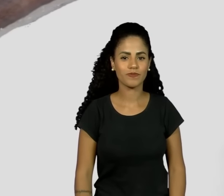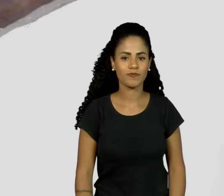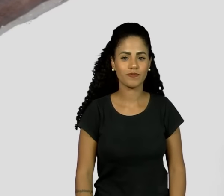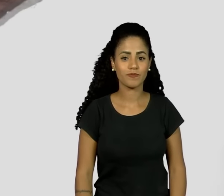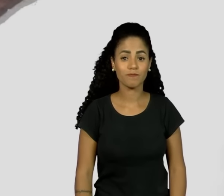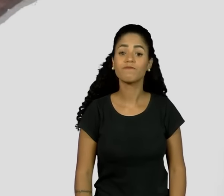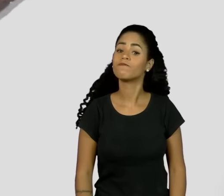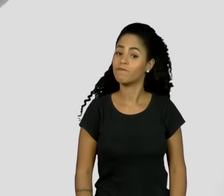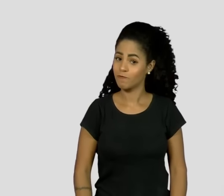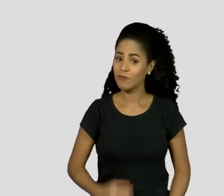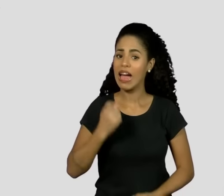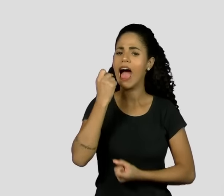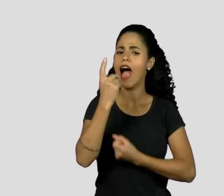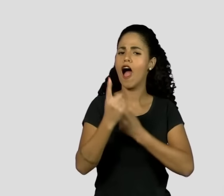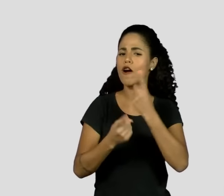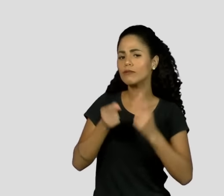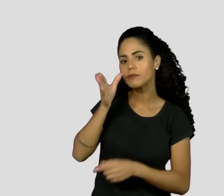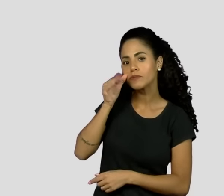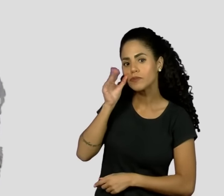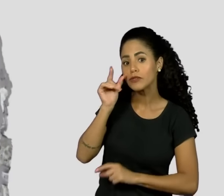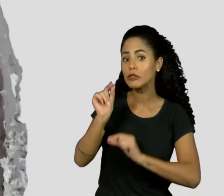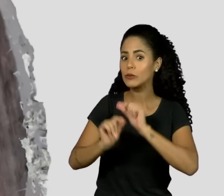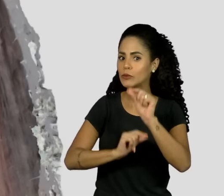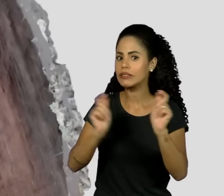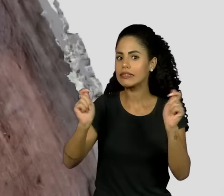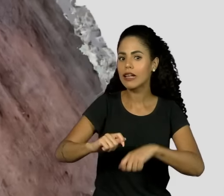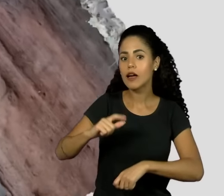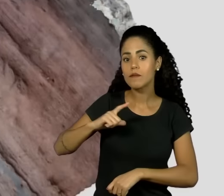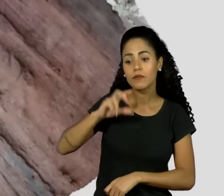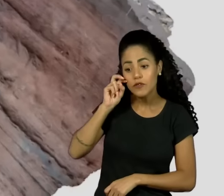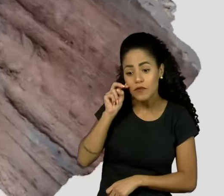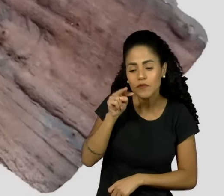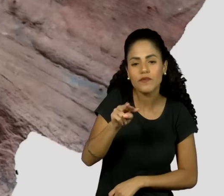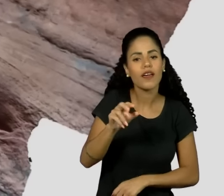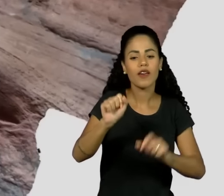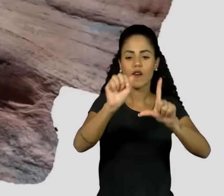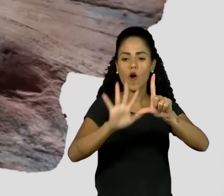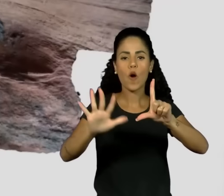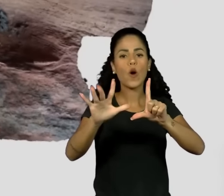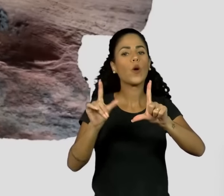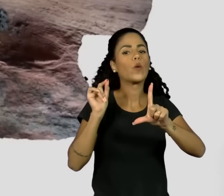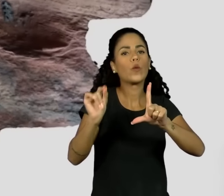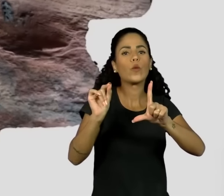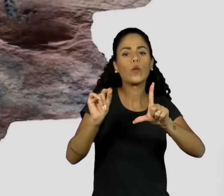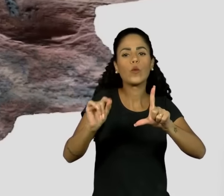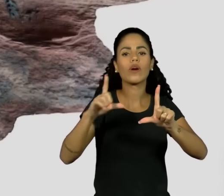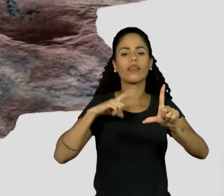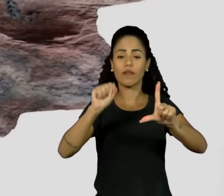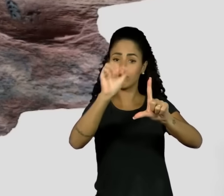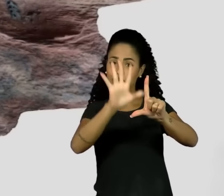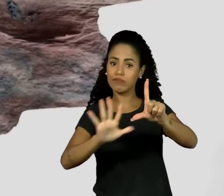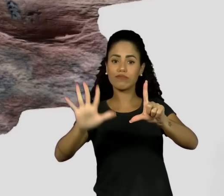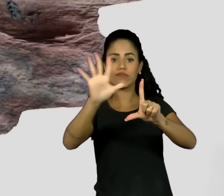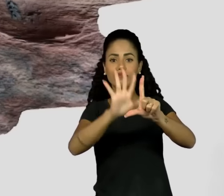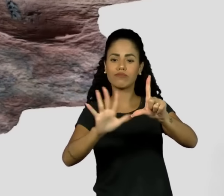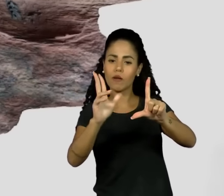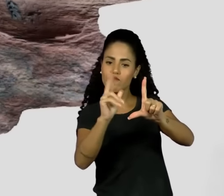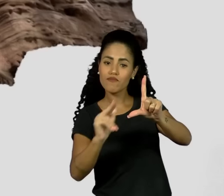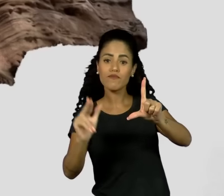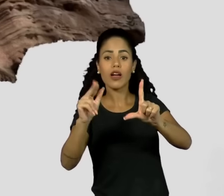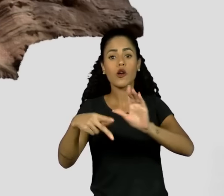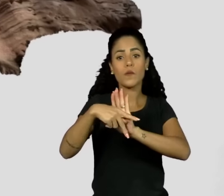Entre algumas das curiosidades que podem ser vistas na plataforma estão o maior painel de figura rupestre do estado de